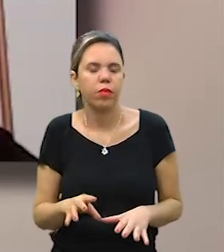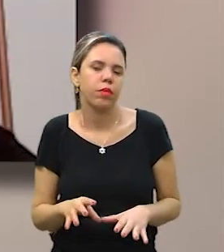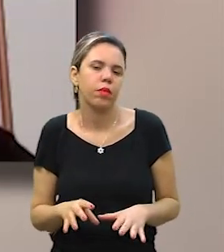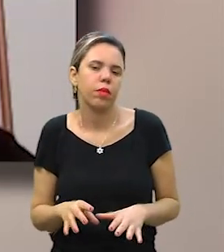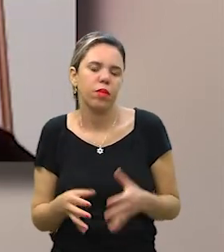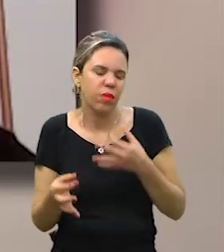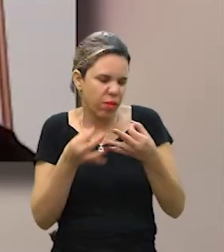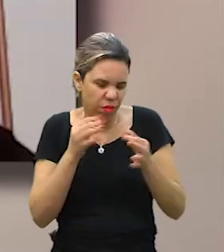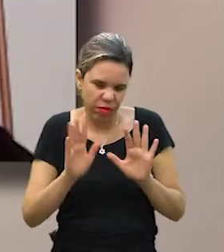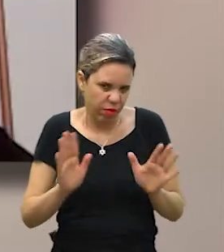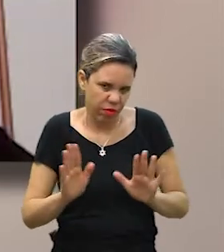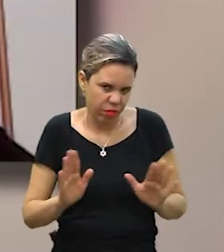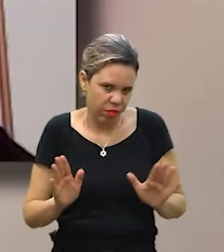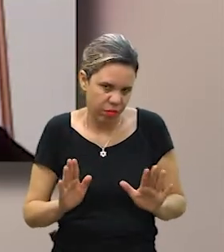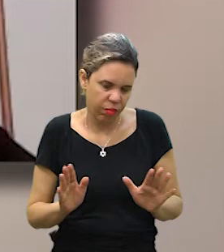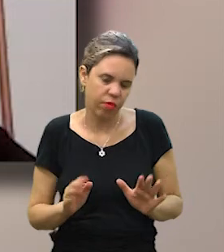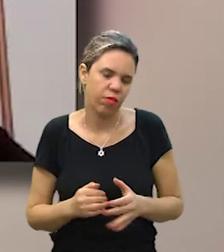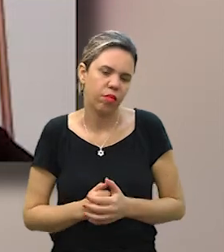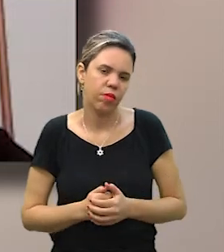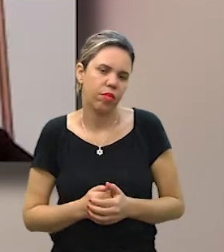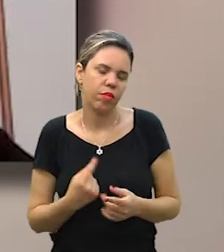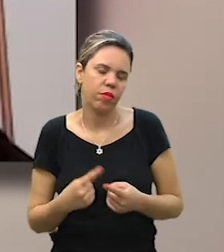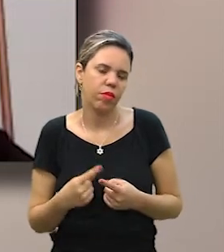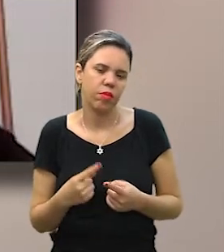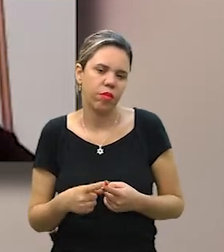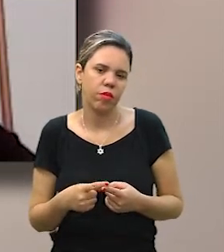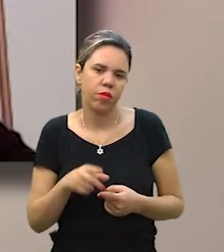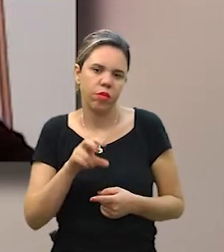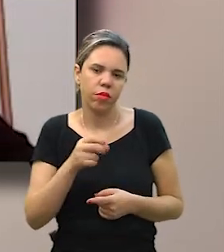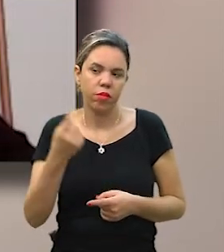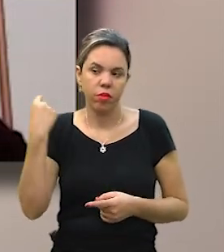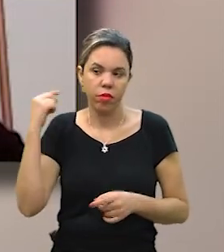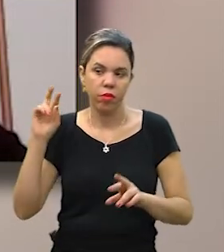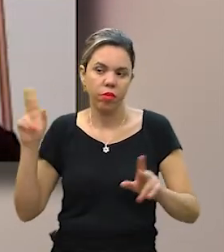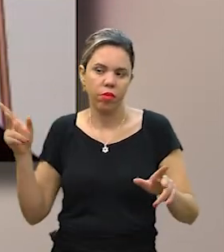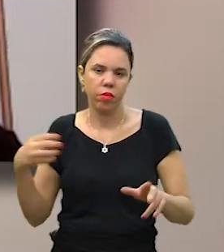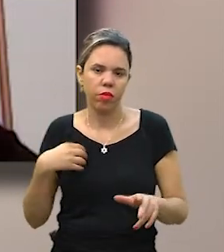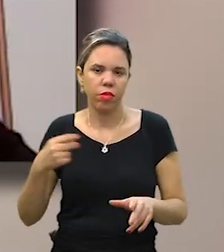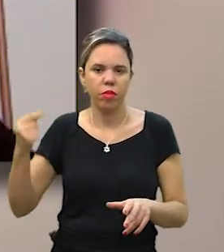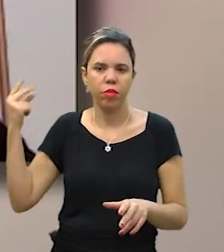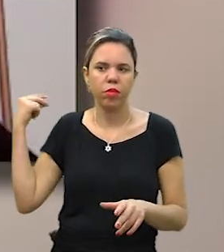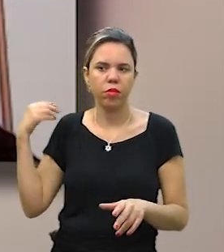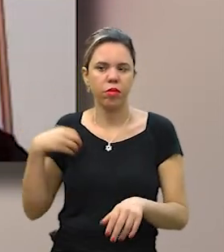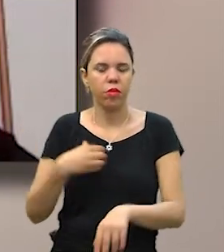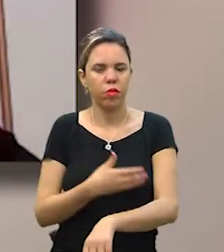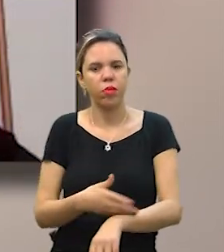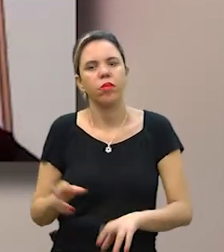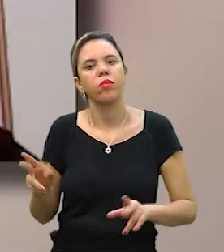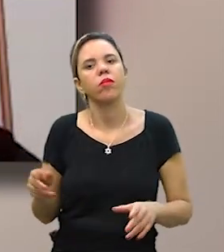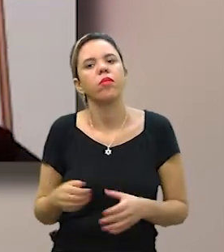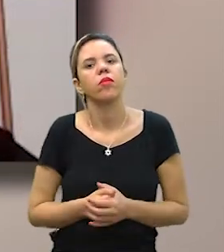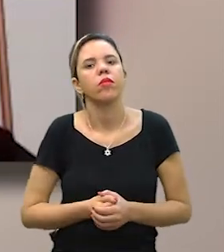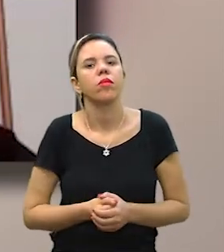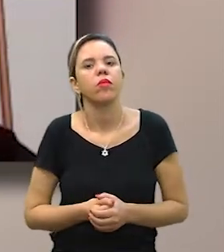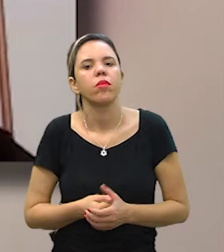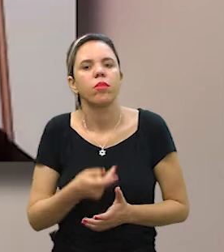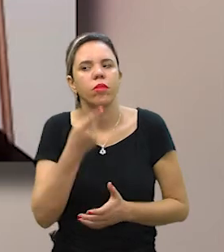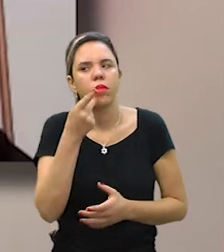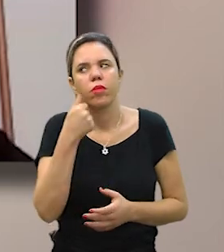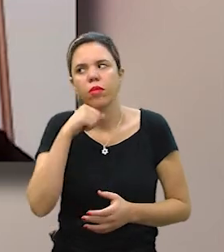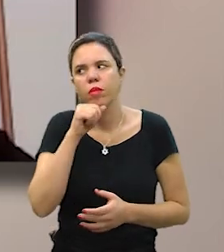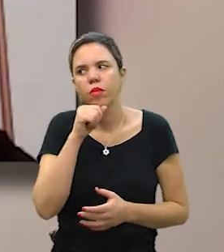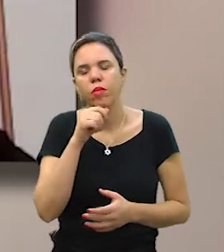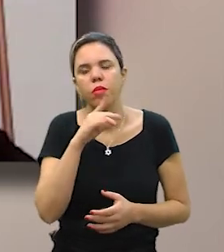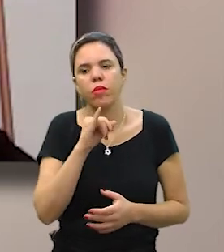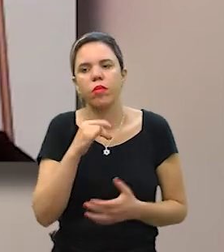querendo criticar de uma certa forma, porque com eles eram diferente, antigamente era diferente. Então eu falo